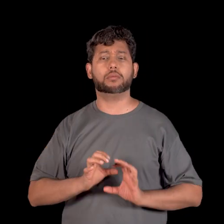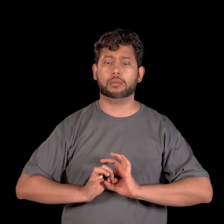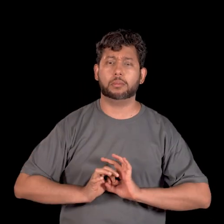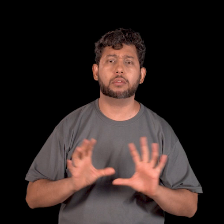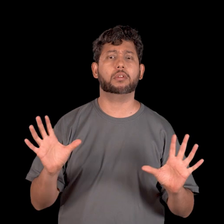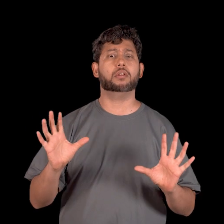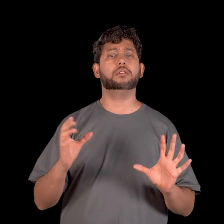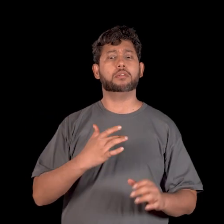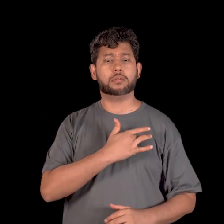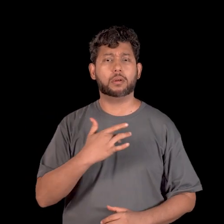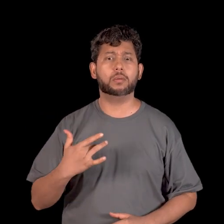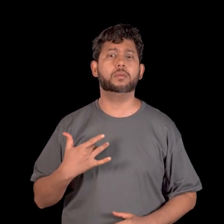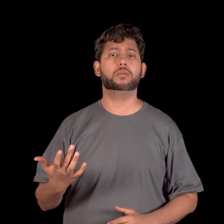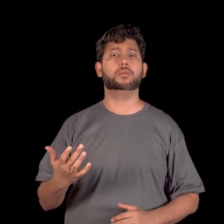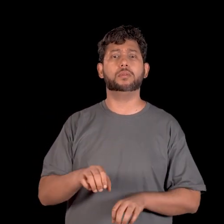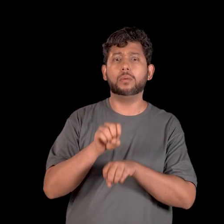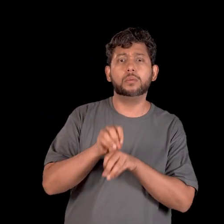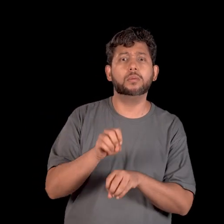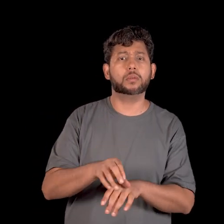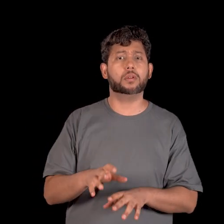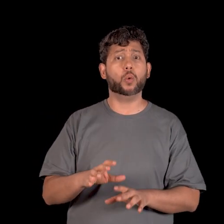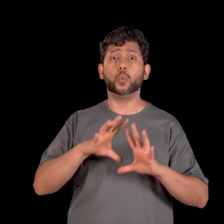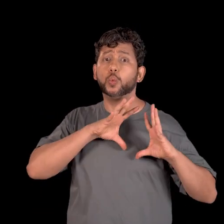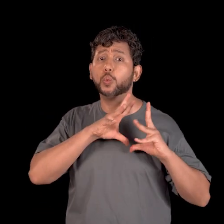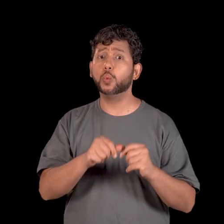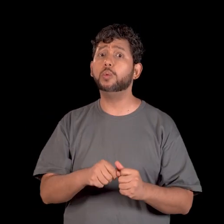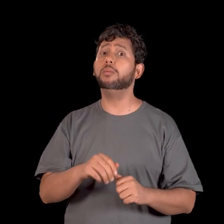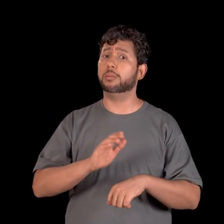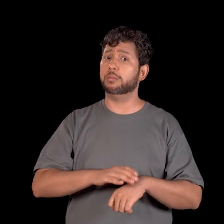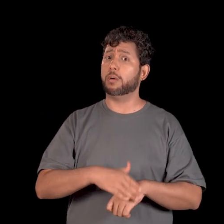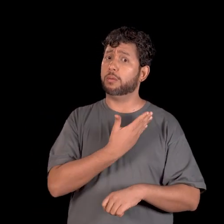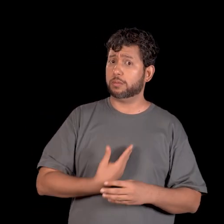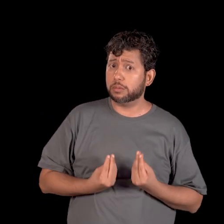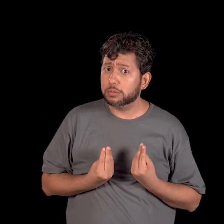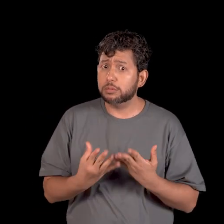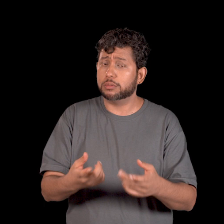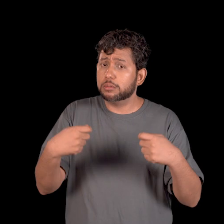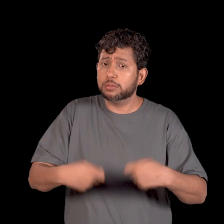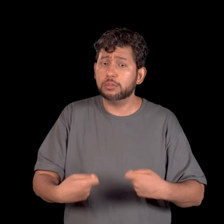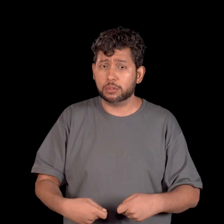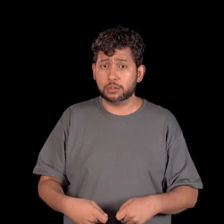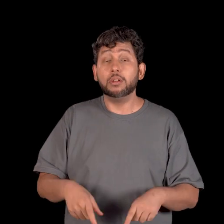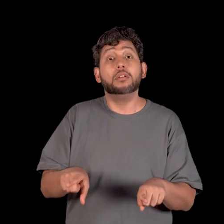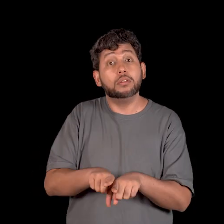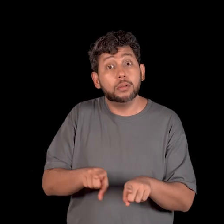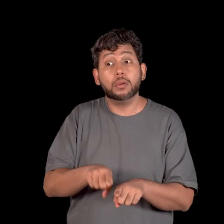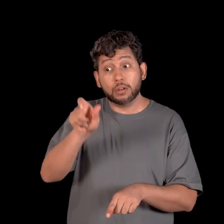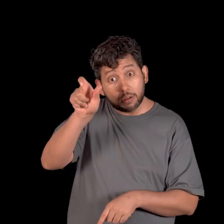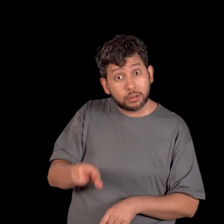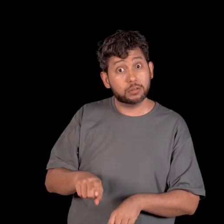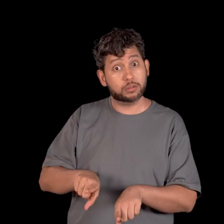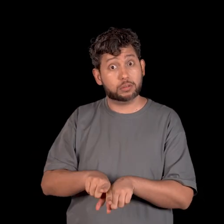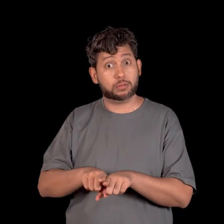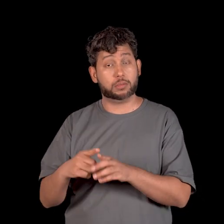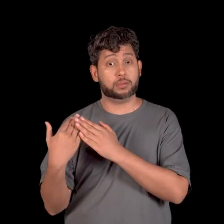a liberdade, a propriedade, a saúde e a educação, deveriam ser assegurados pelo Estado, bem como o Estado deve cobrar